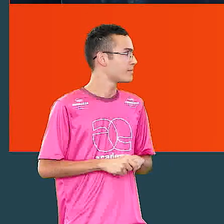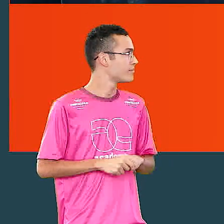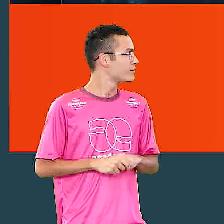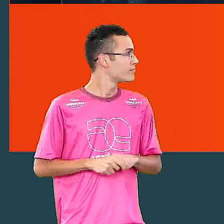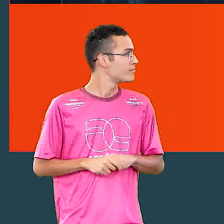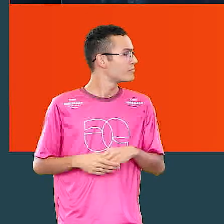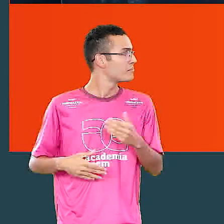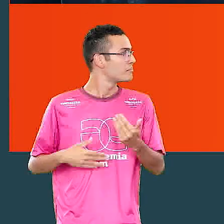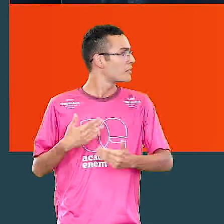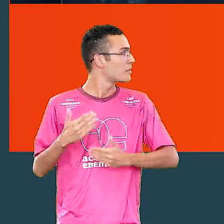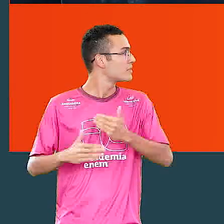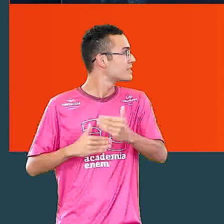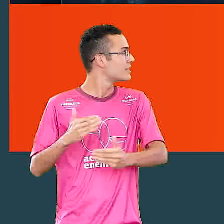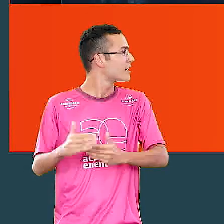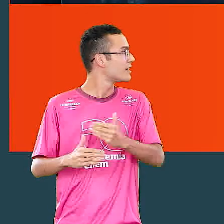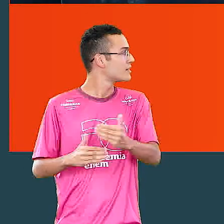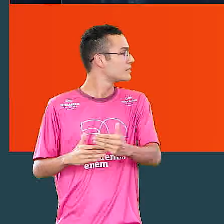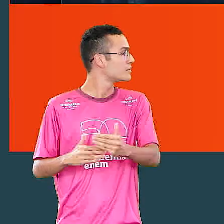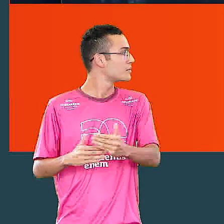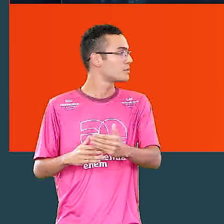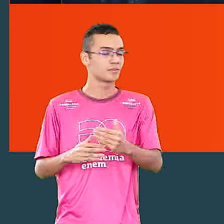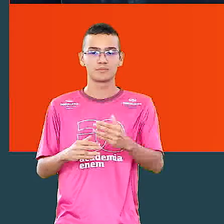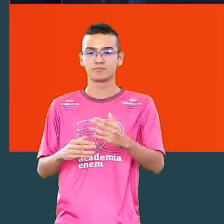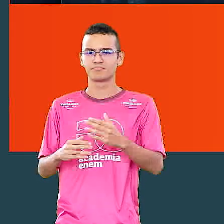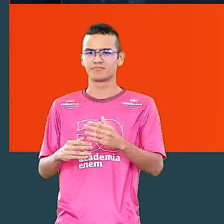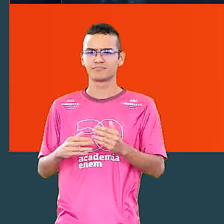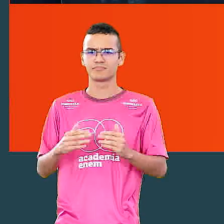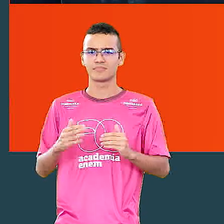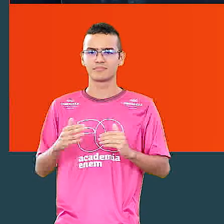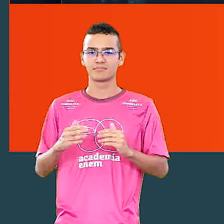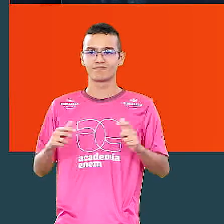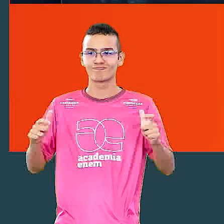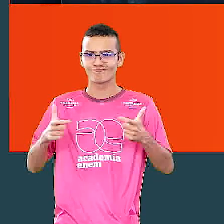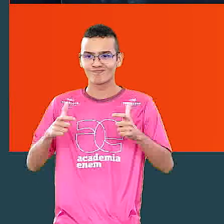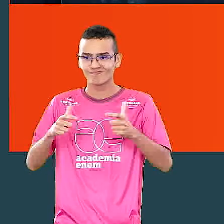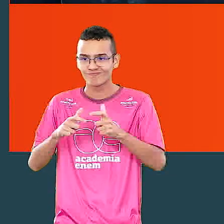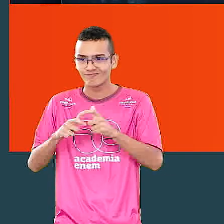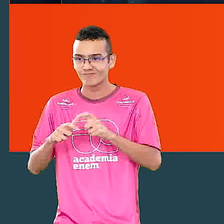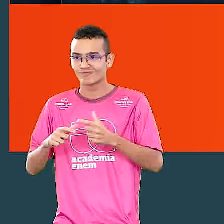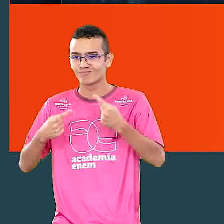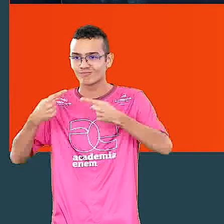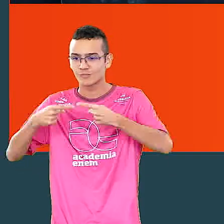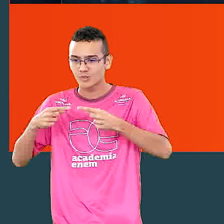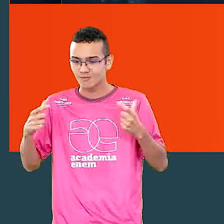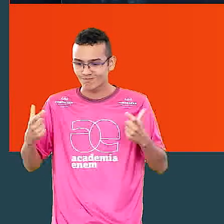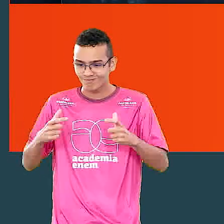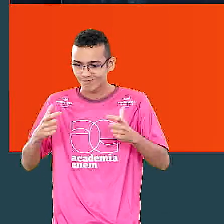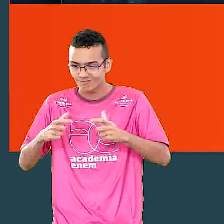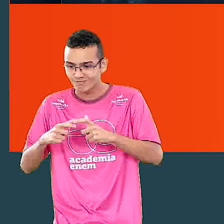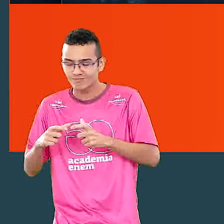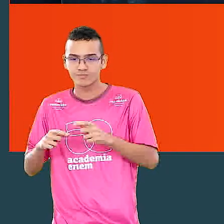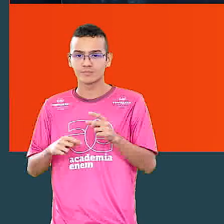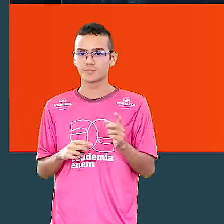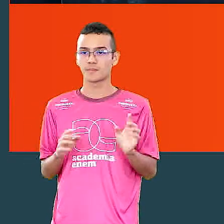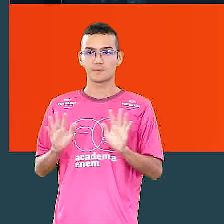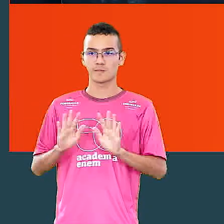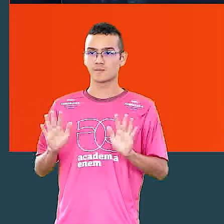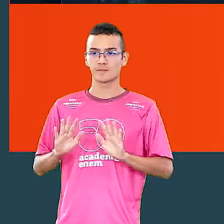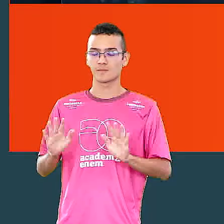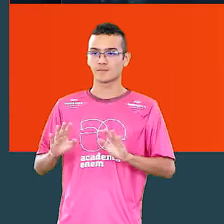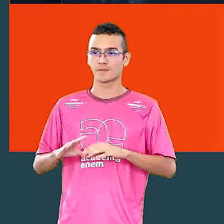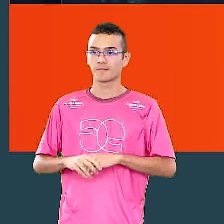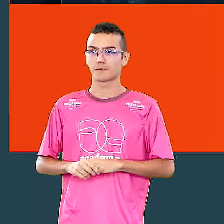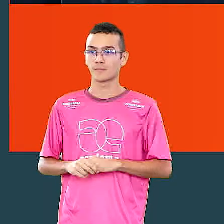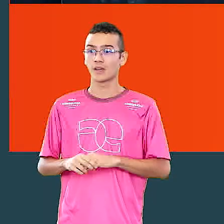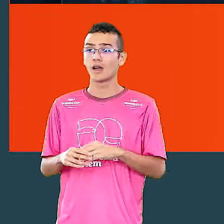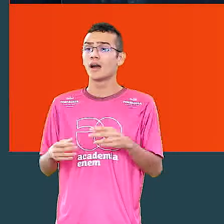se eu estou deixando a coisa mais restrita, mais persecutória, então não é distensão. Distensão é